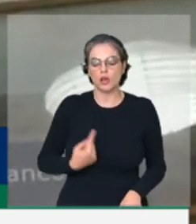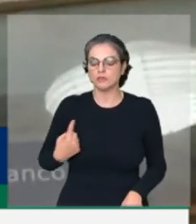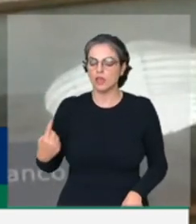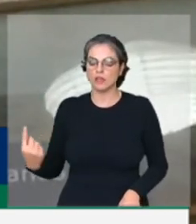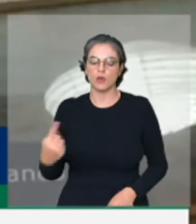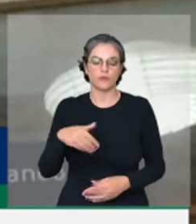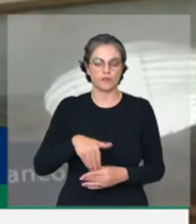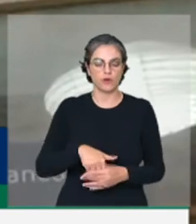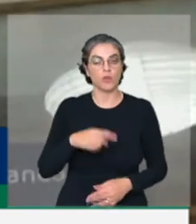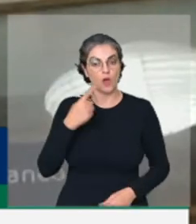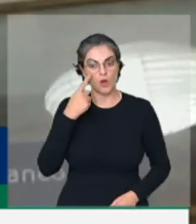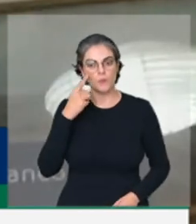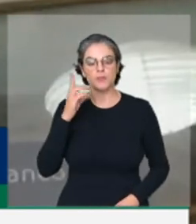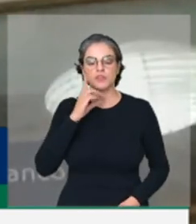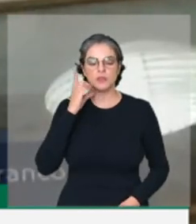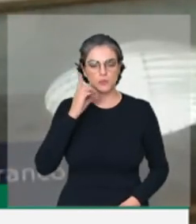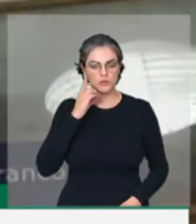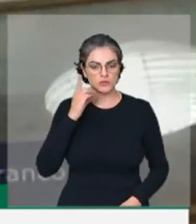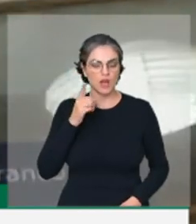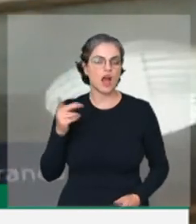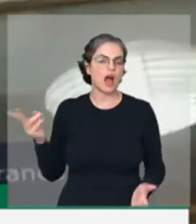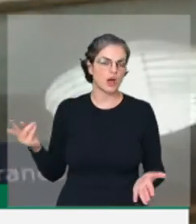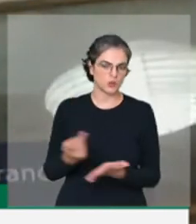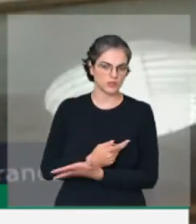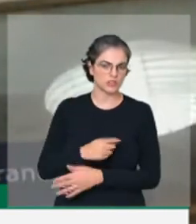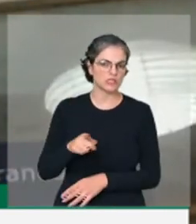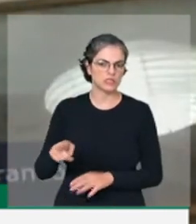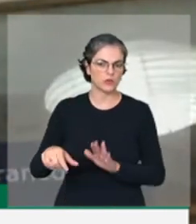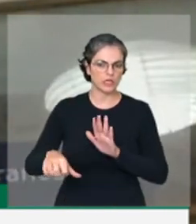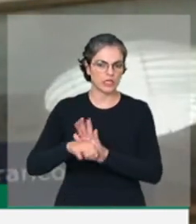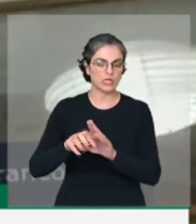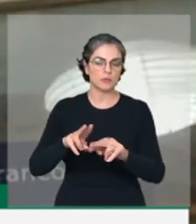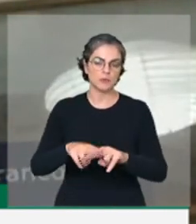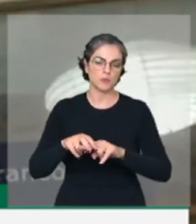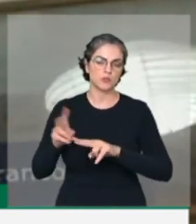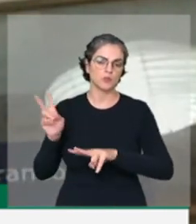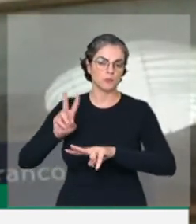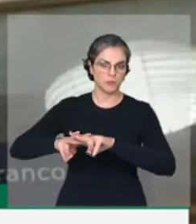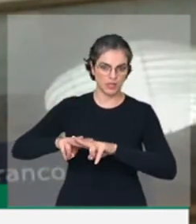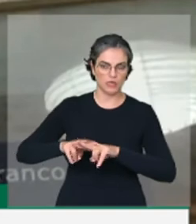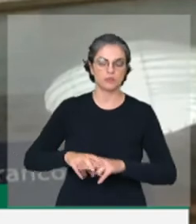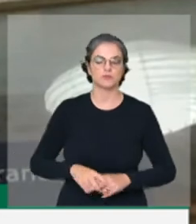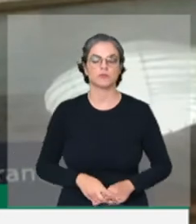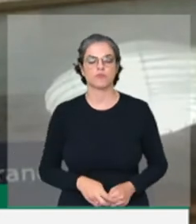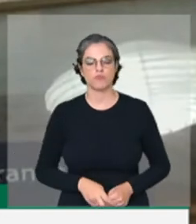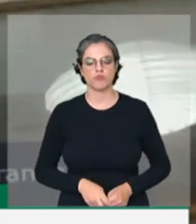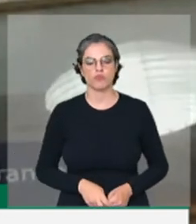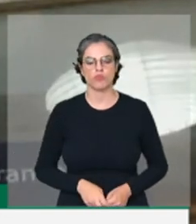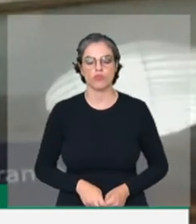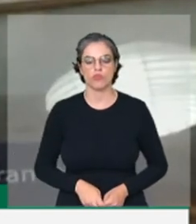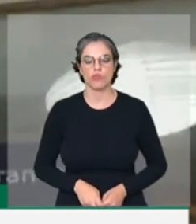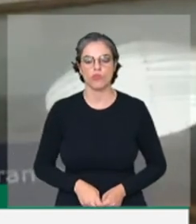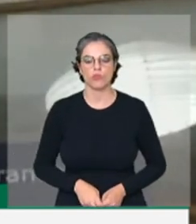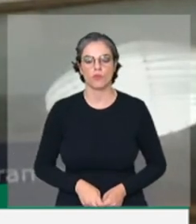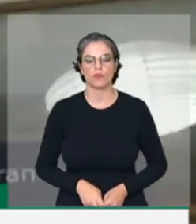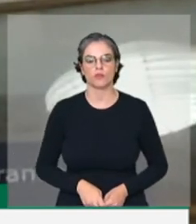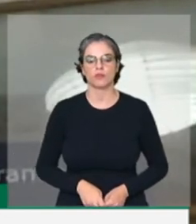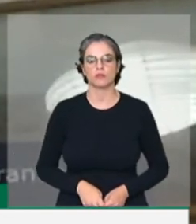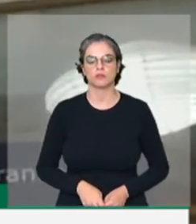deputado que cometeu crimes e por isso está preso, e aqui a gente avalia a decisão do